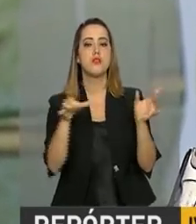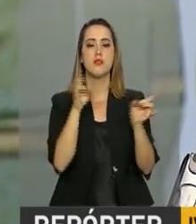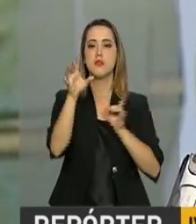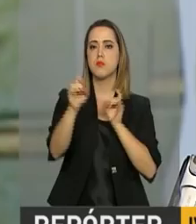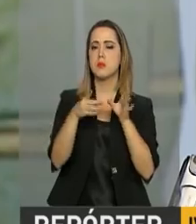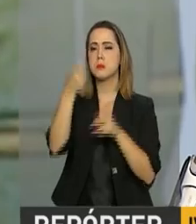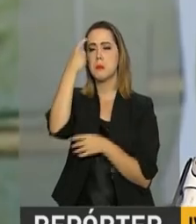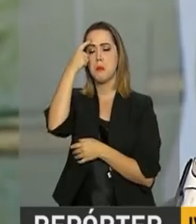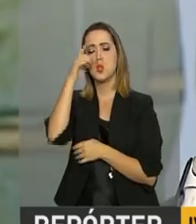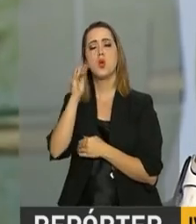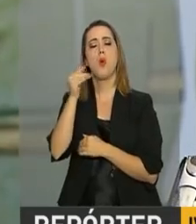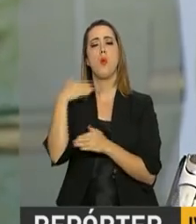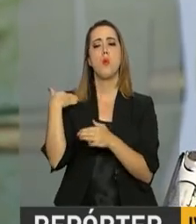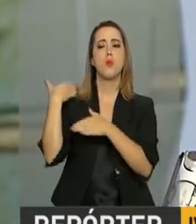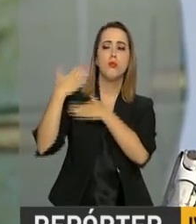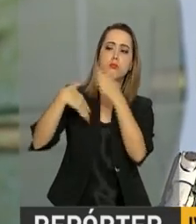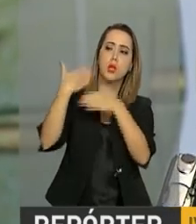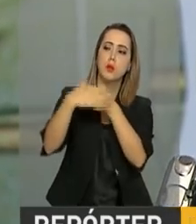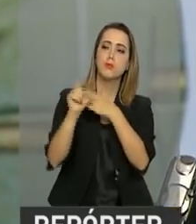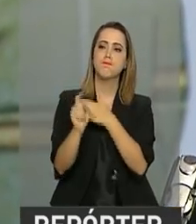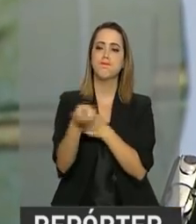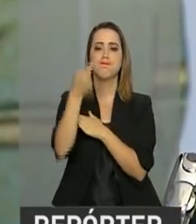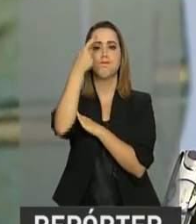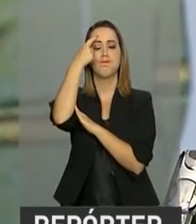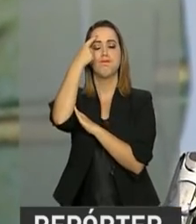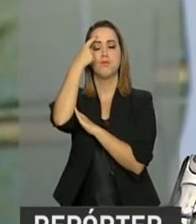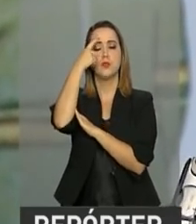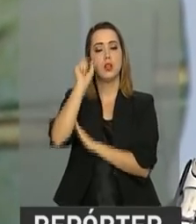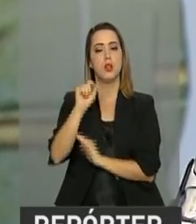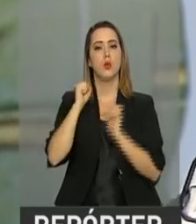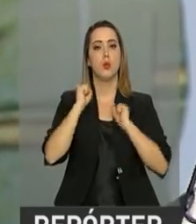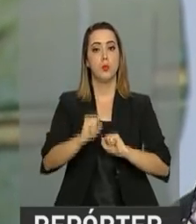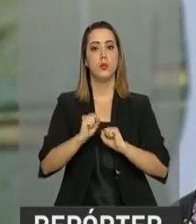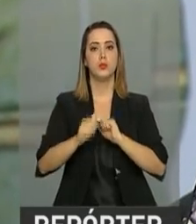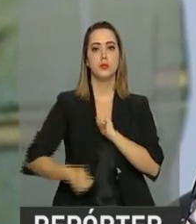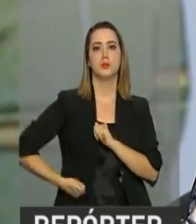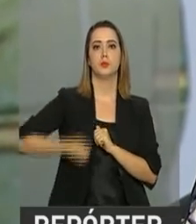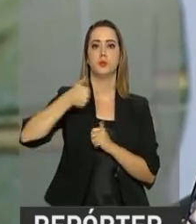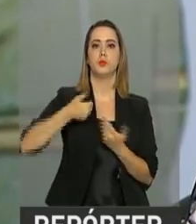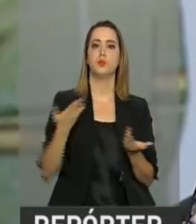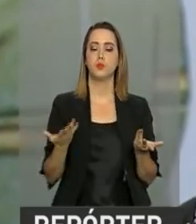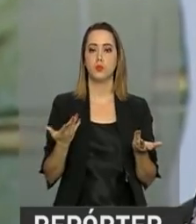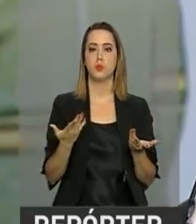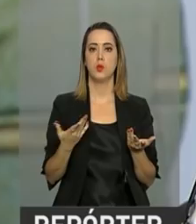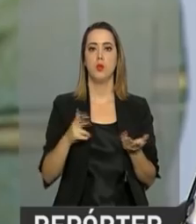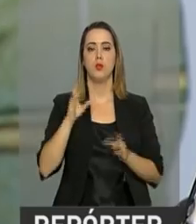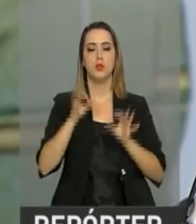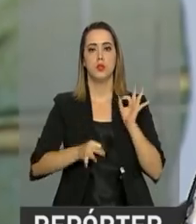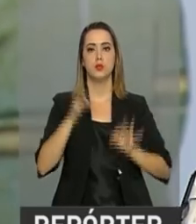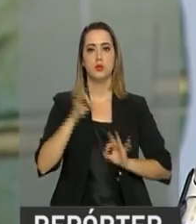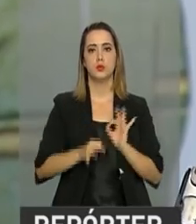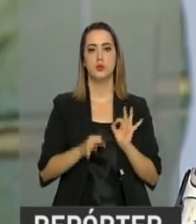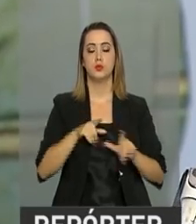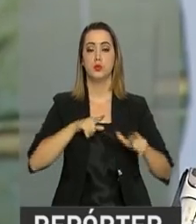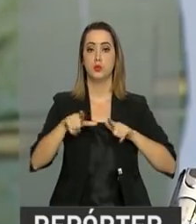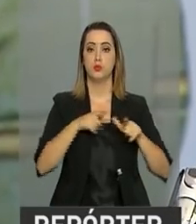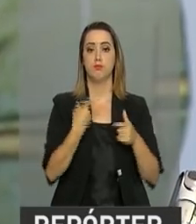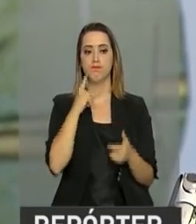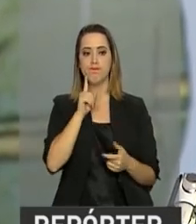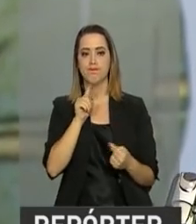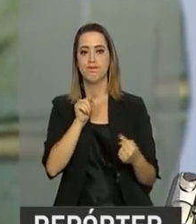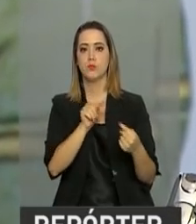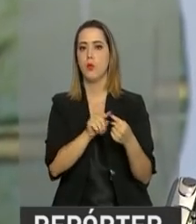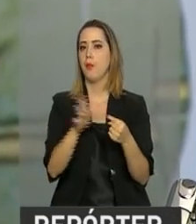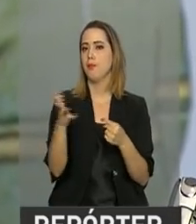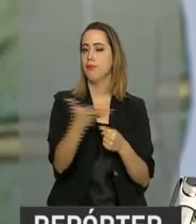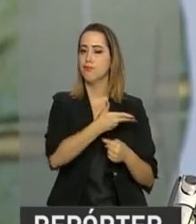que foram esses anos e fazer uma reflexão de como nós podemos melhorar a justiça do trabalho no meu mod de ver a mais